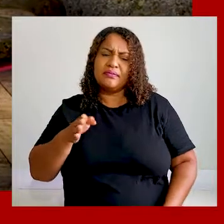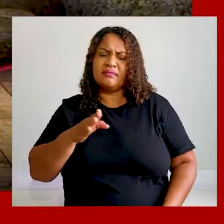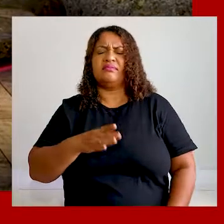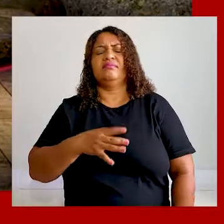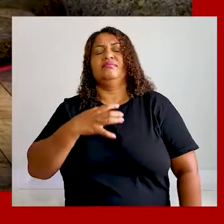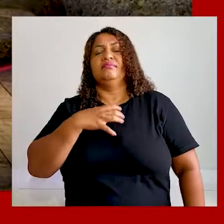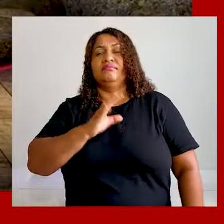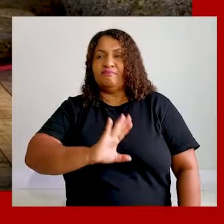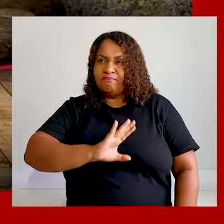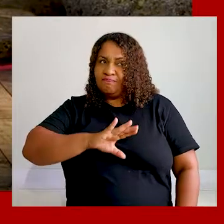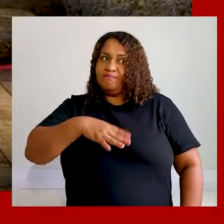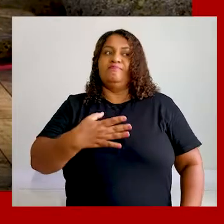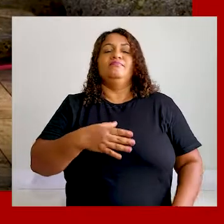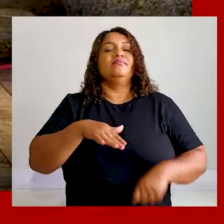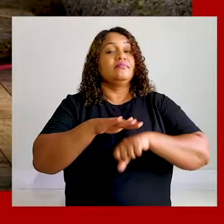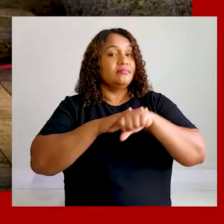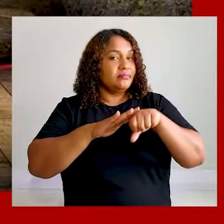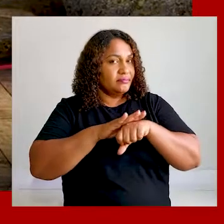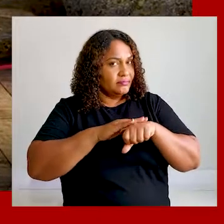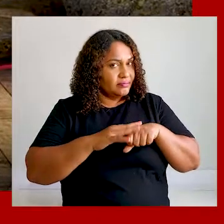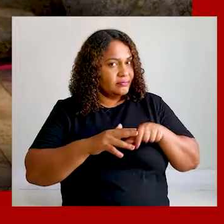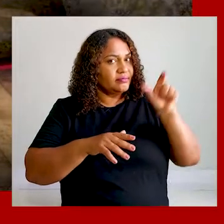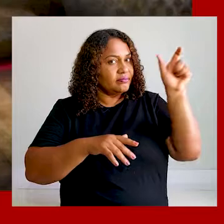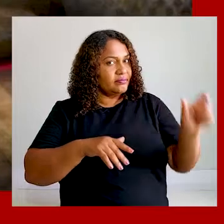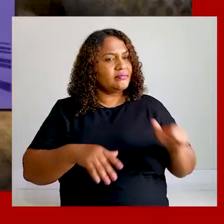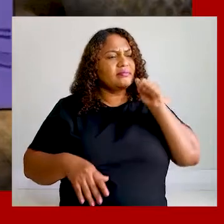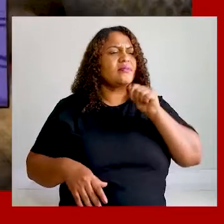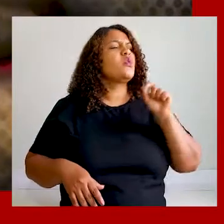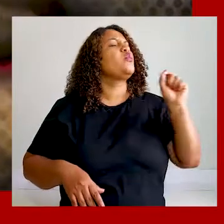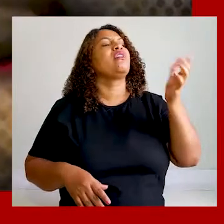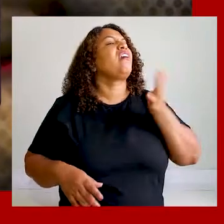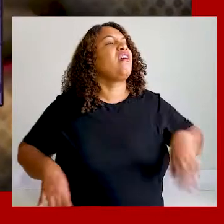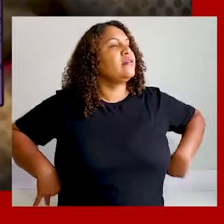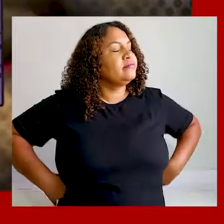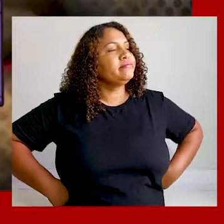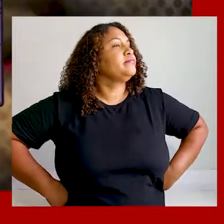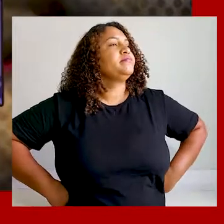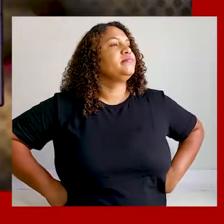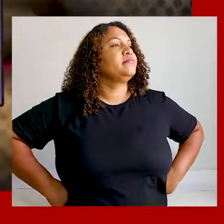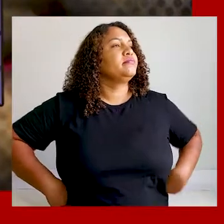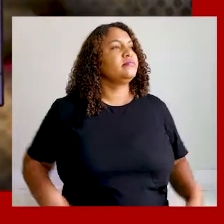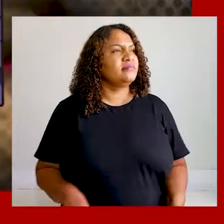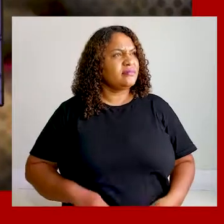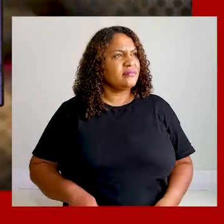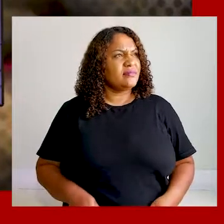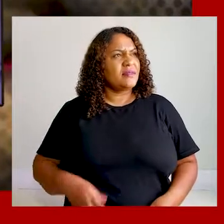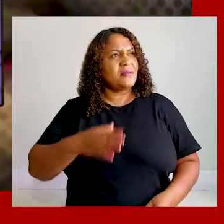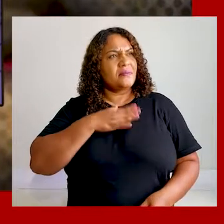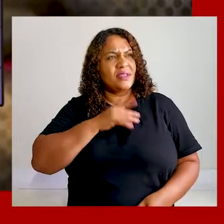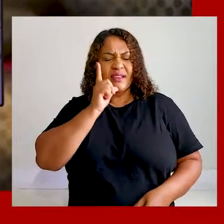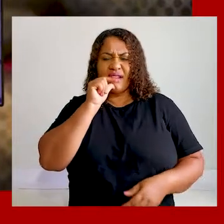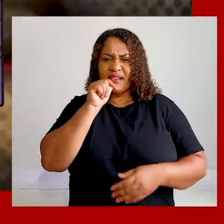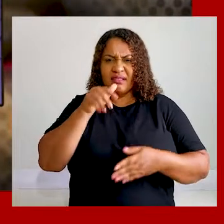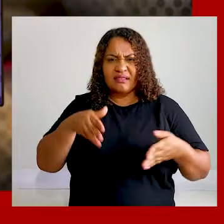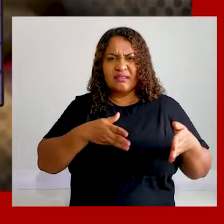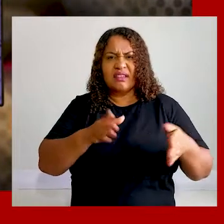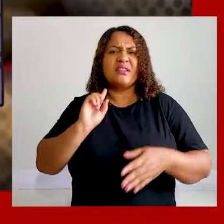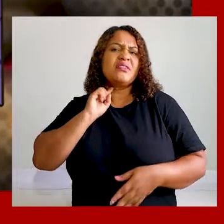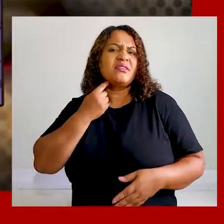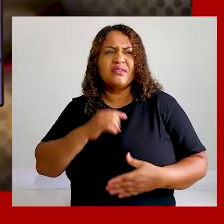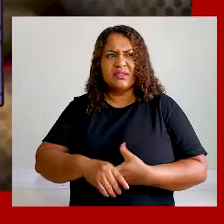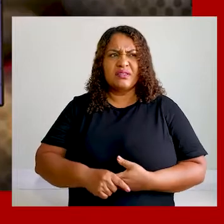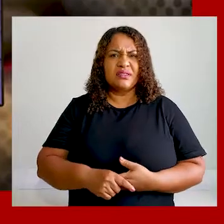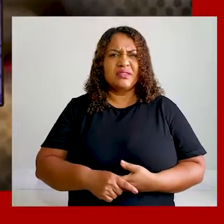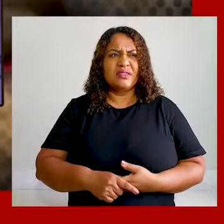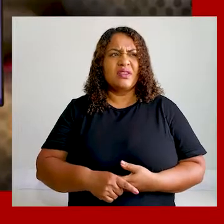Douradinho reuniu coragem para falar com ela. Ser humano, o que quer? Aterrar minhas águas